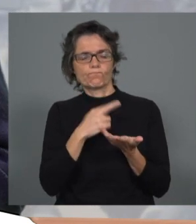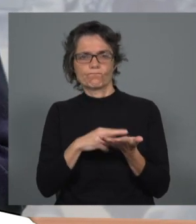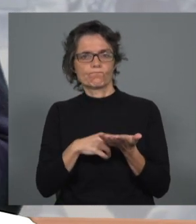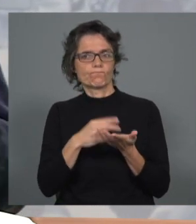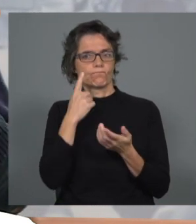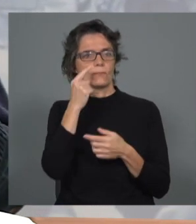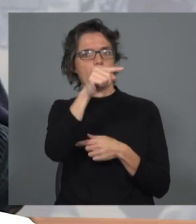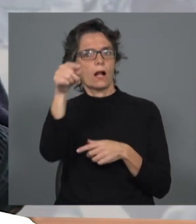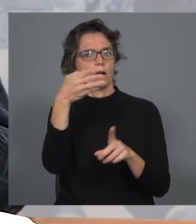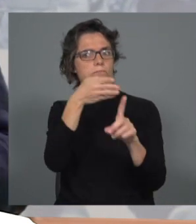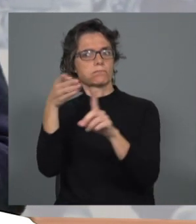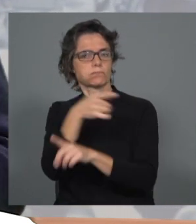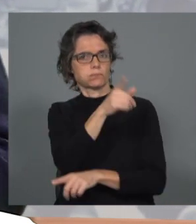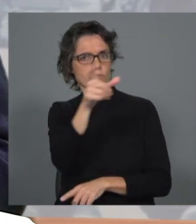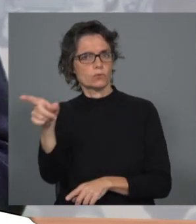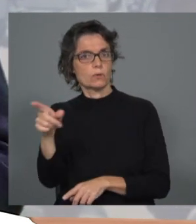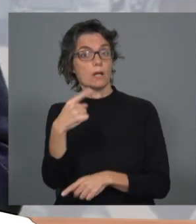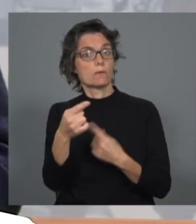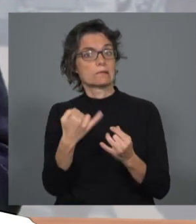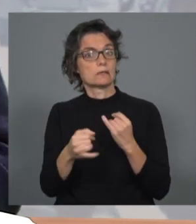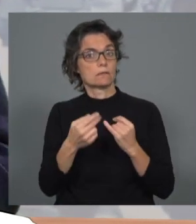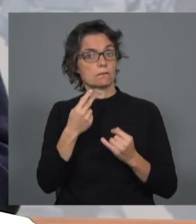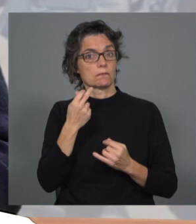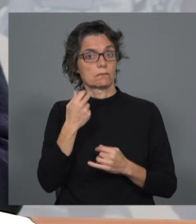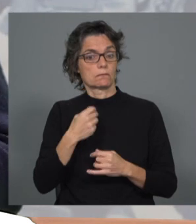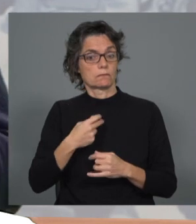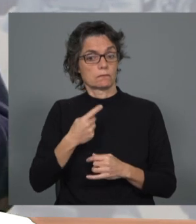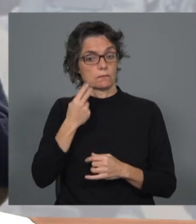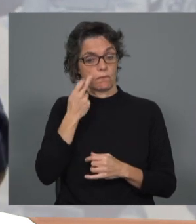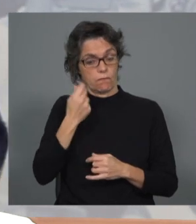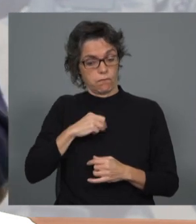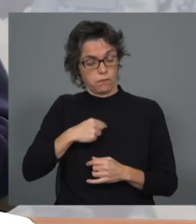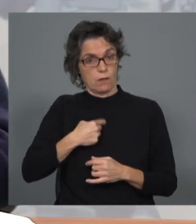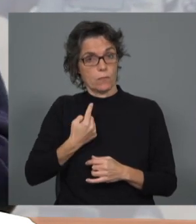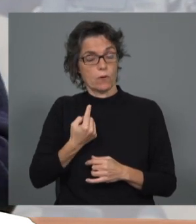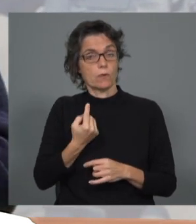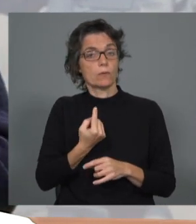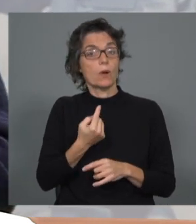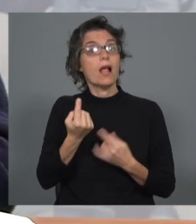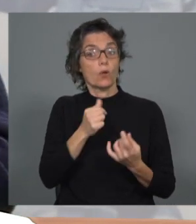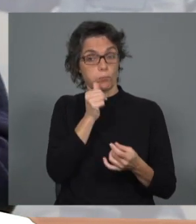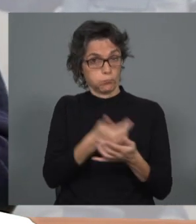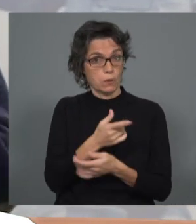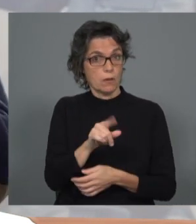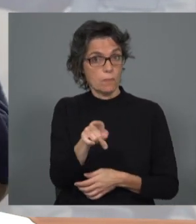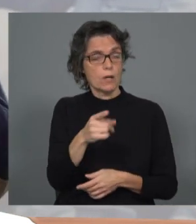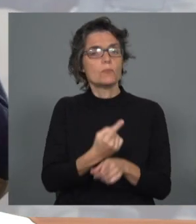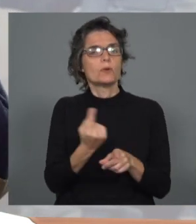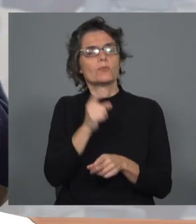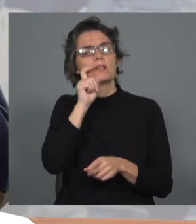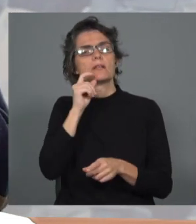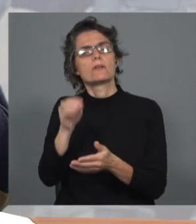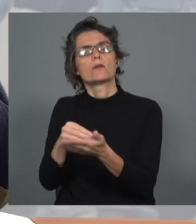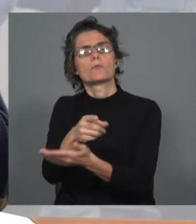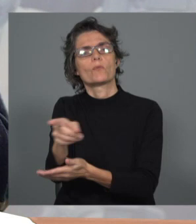arriscaram a vida, alguns perderam-na, por estarem ao lado dos pobres. Em